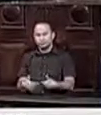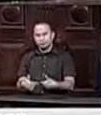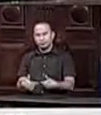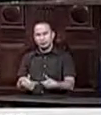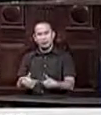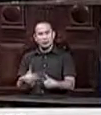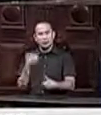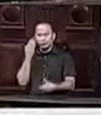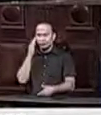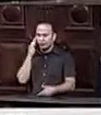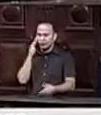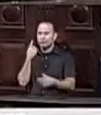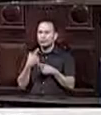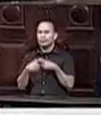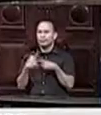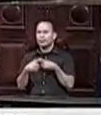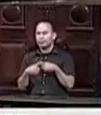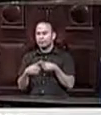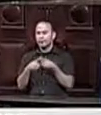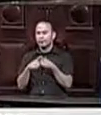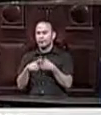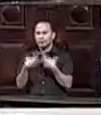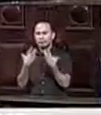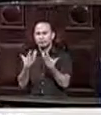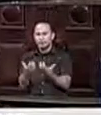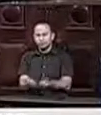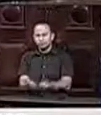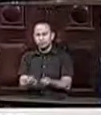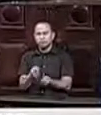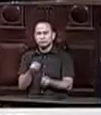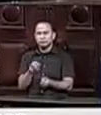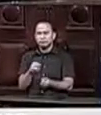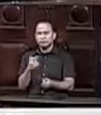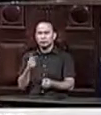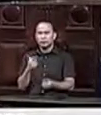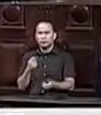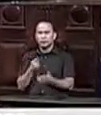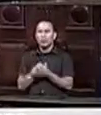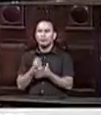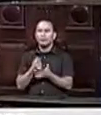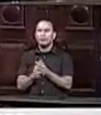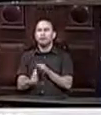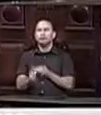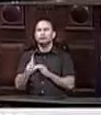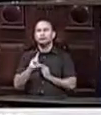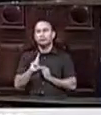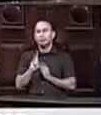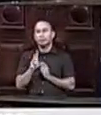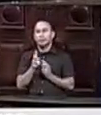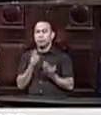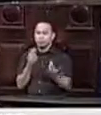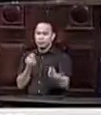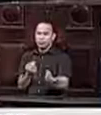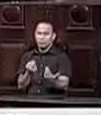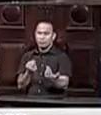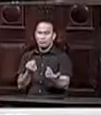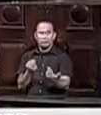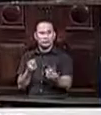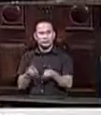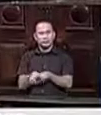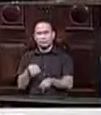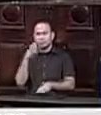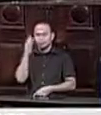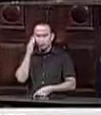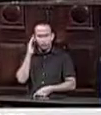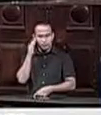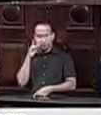entendi por que permitir uma compensação sem cobrar essa dívida. Da mesma forma, não entendi